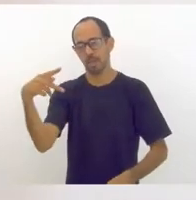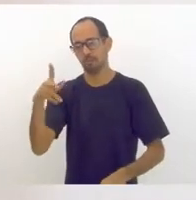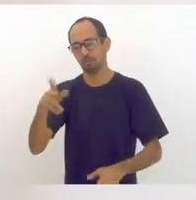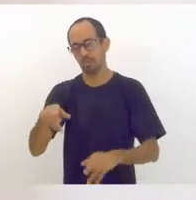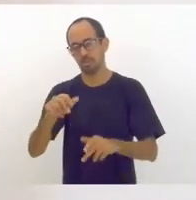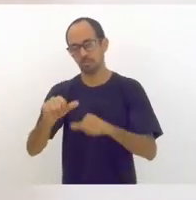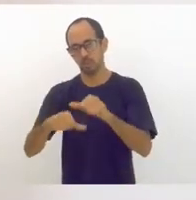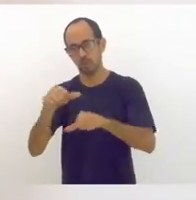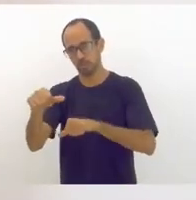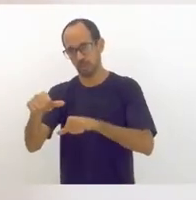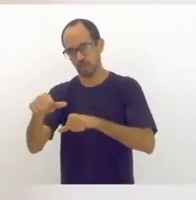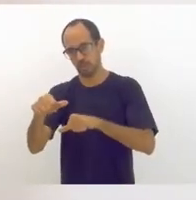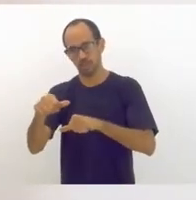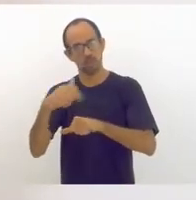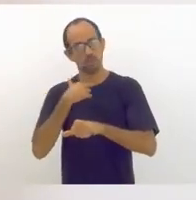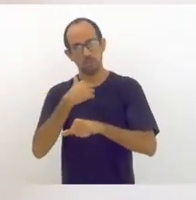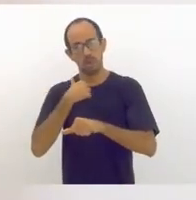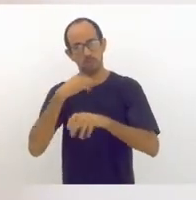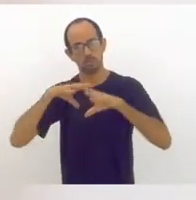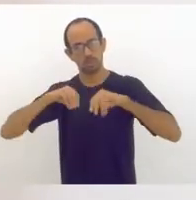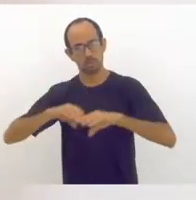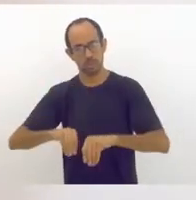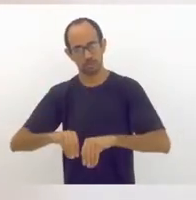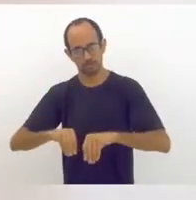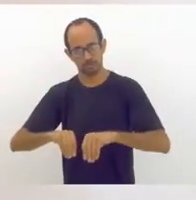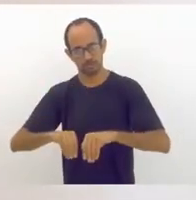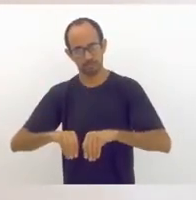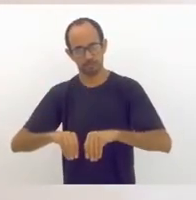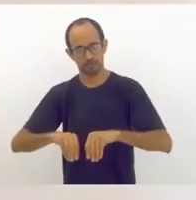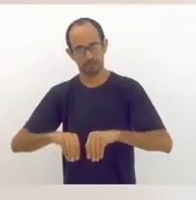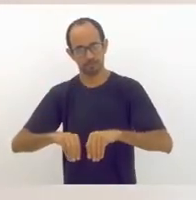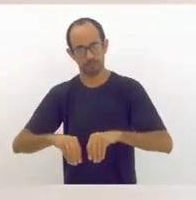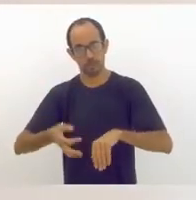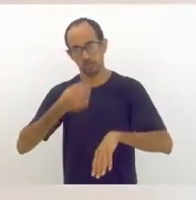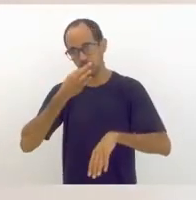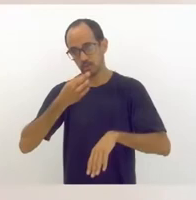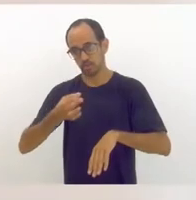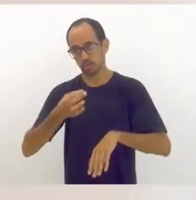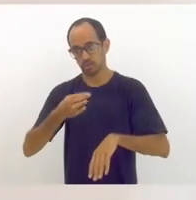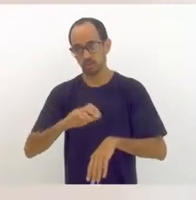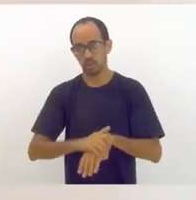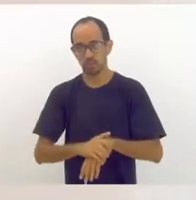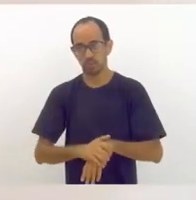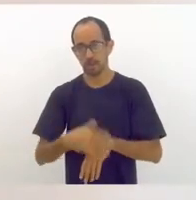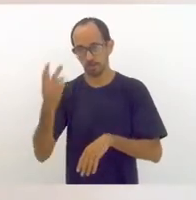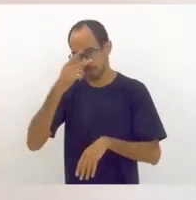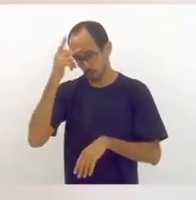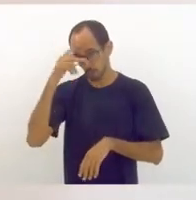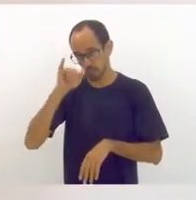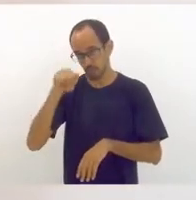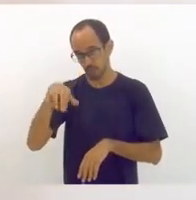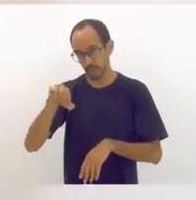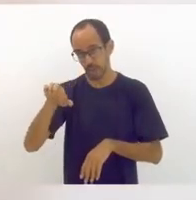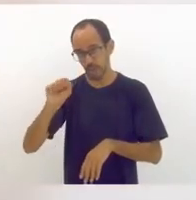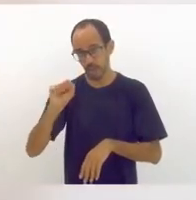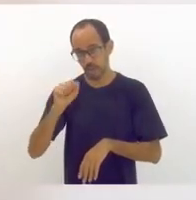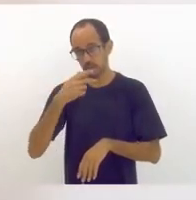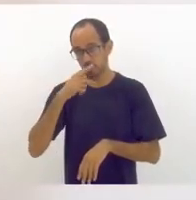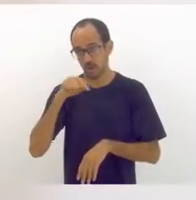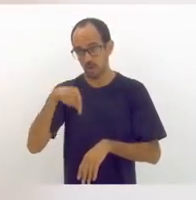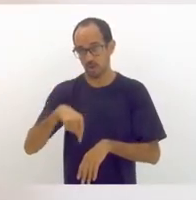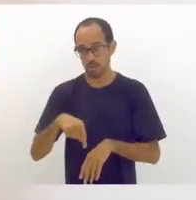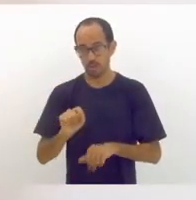outra classificação, não vai poder mexer. Isso, uma dica para a pessoa do INEA que falou ali sobre